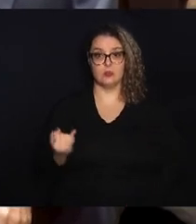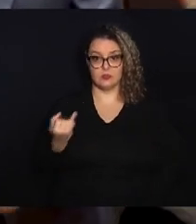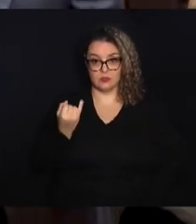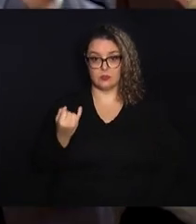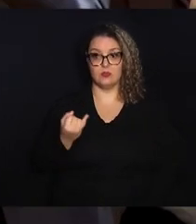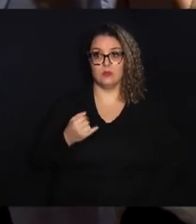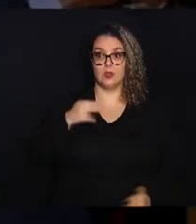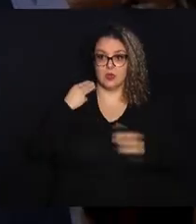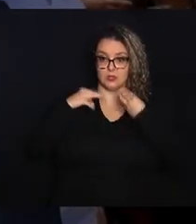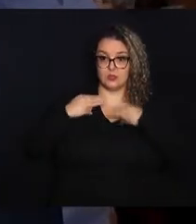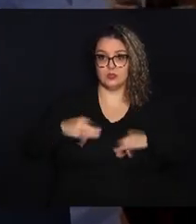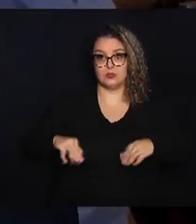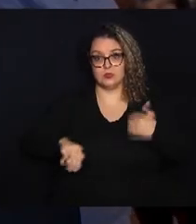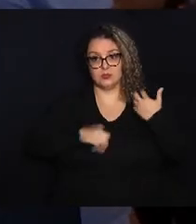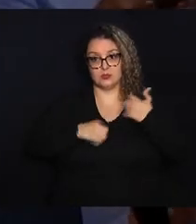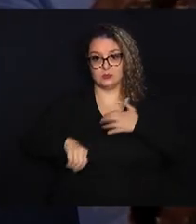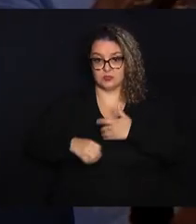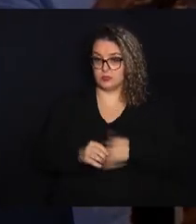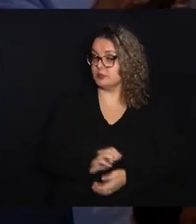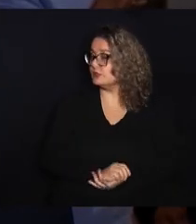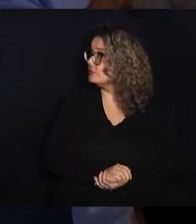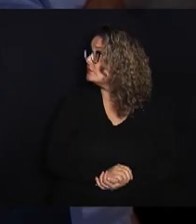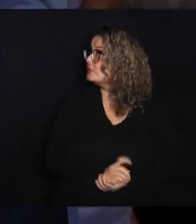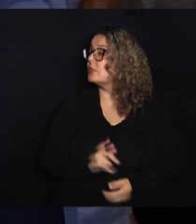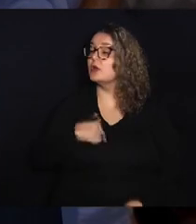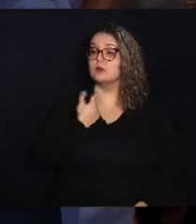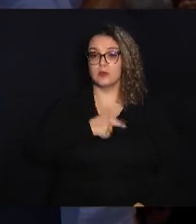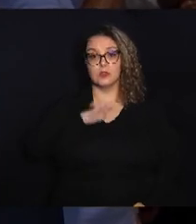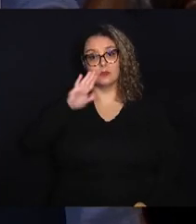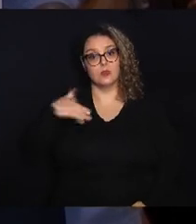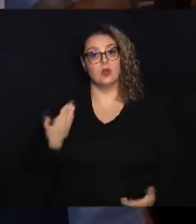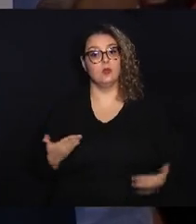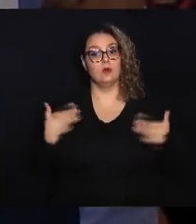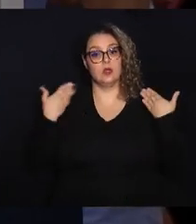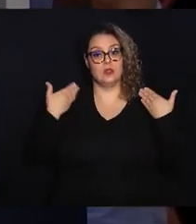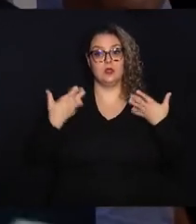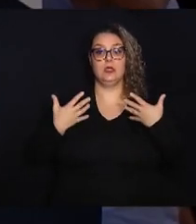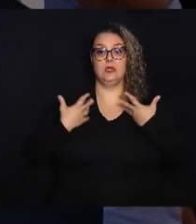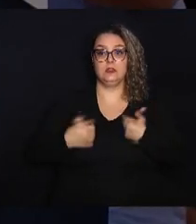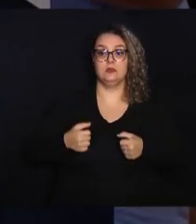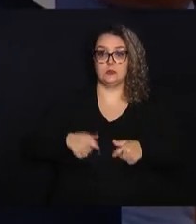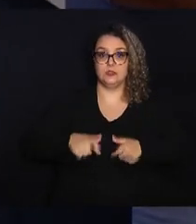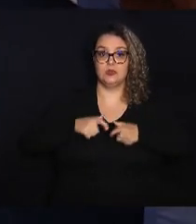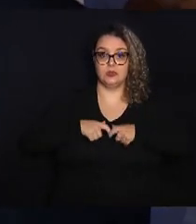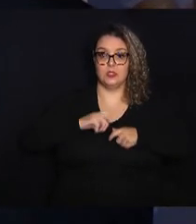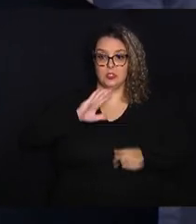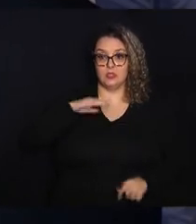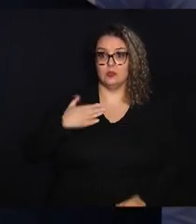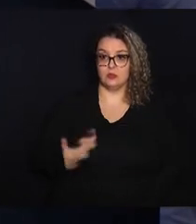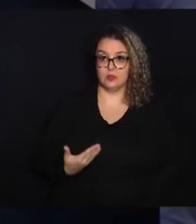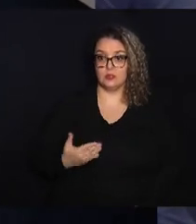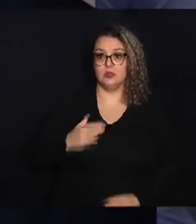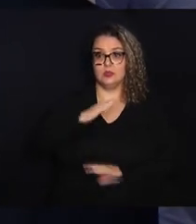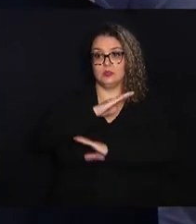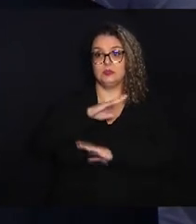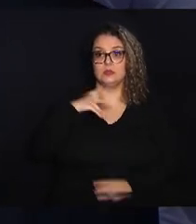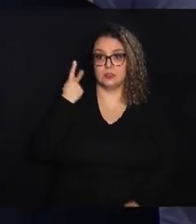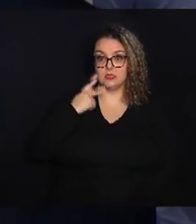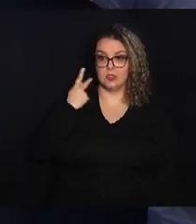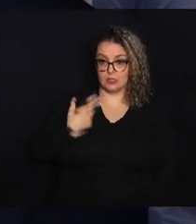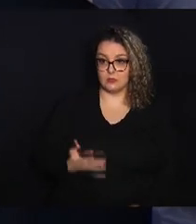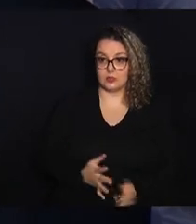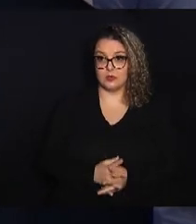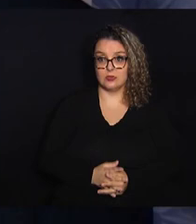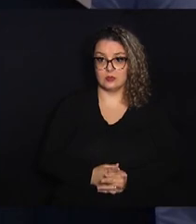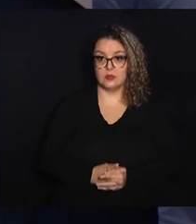para os músicos. Para nós é uma honra e uma alegria estar recebendo essa medalha, porque é uma homenagem da Câmara dos Vereadores, é